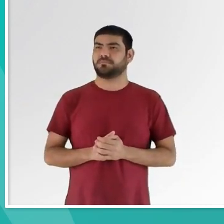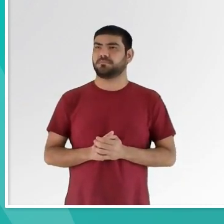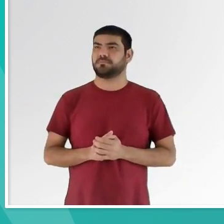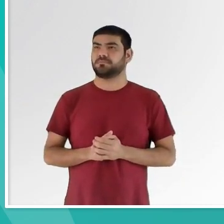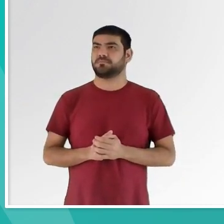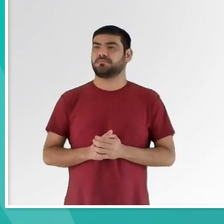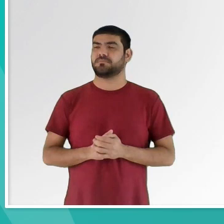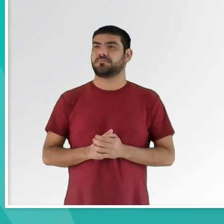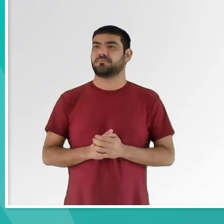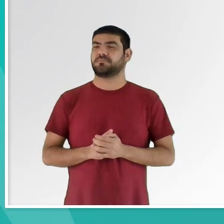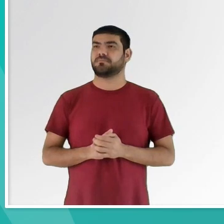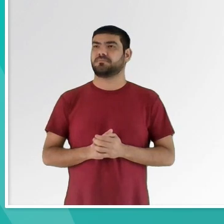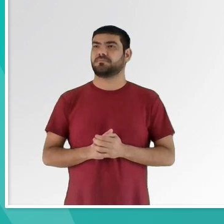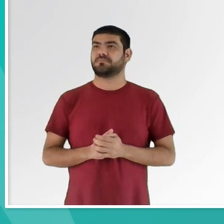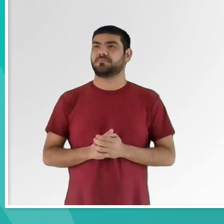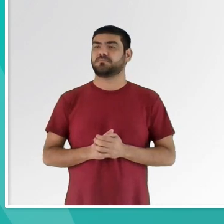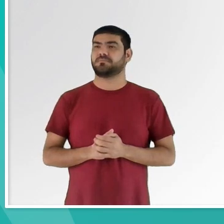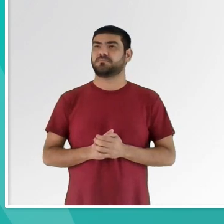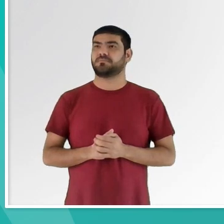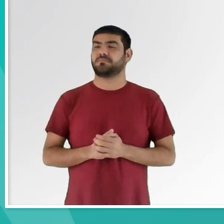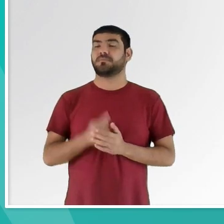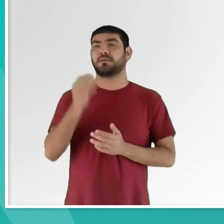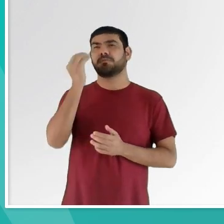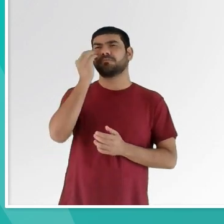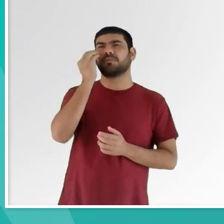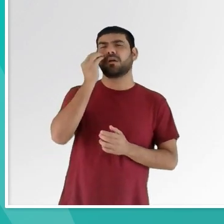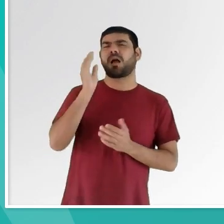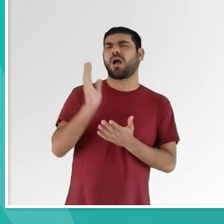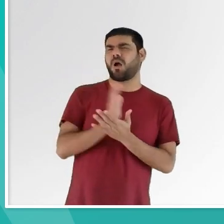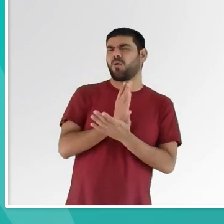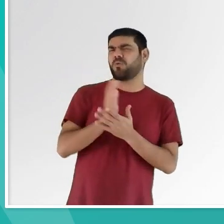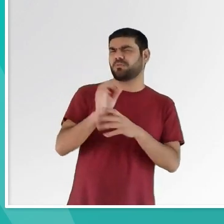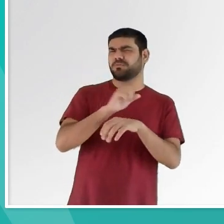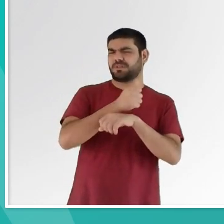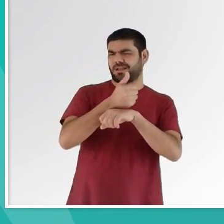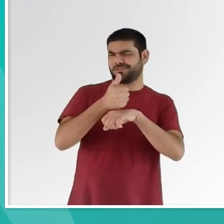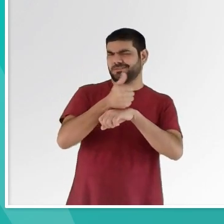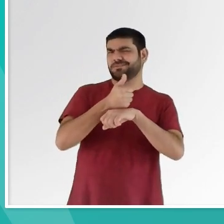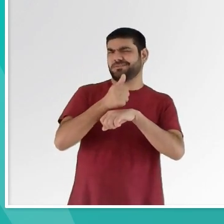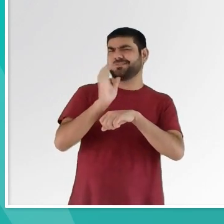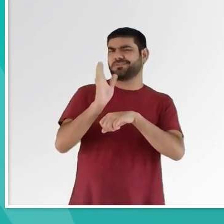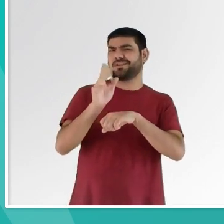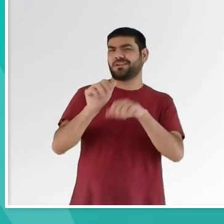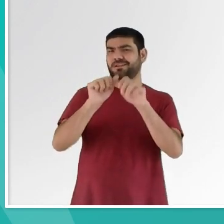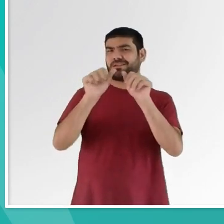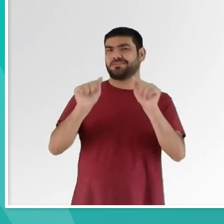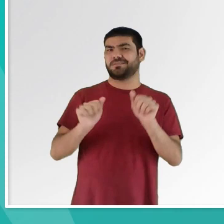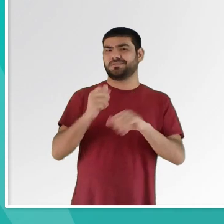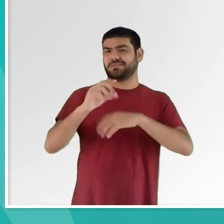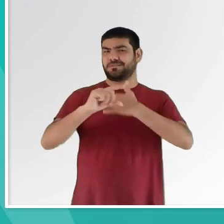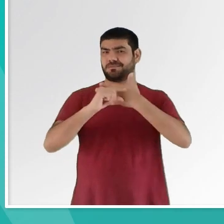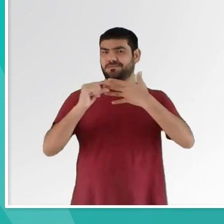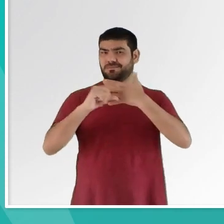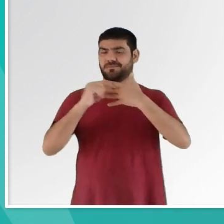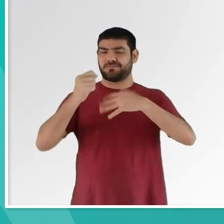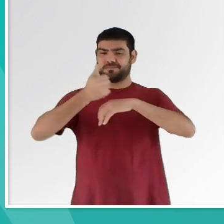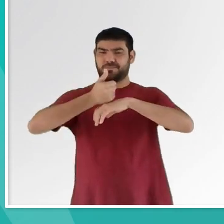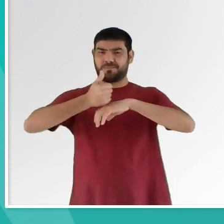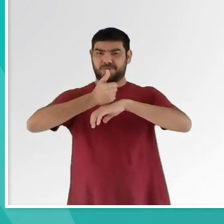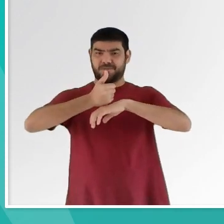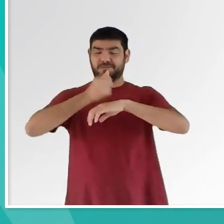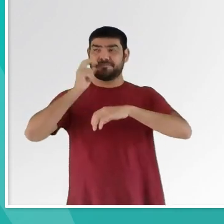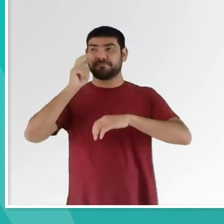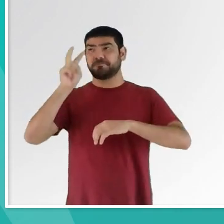e naturais. Vamos ver alguns artistas que utilizaram essa arte? Vamos lá? Então, aqui nós temos os